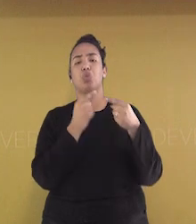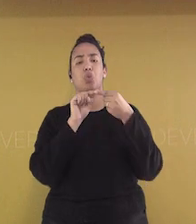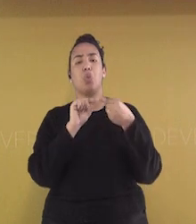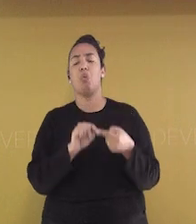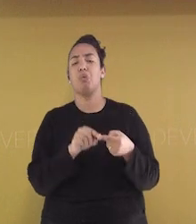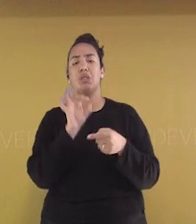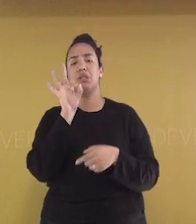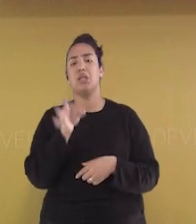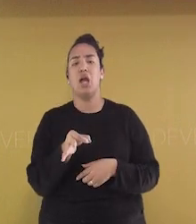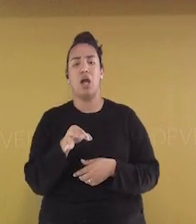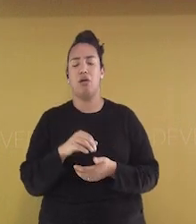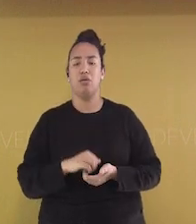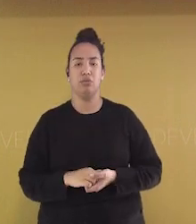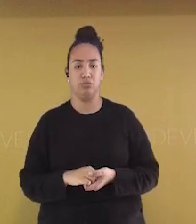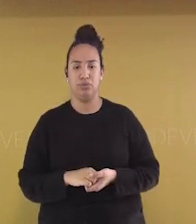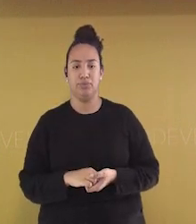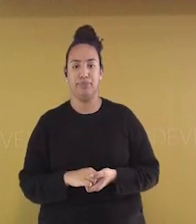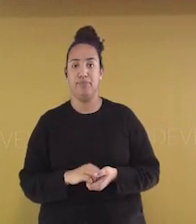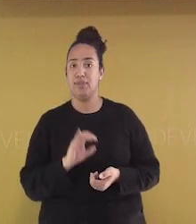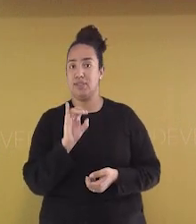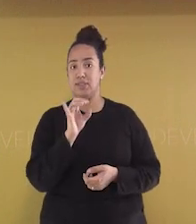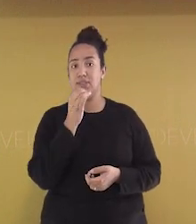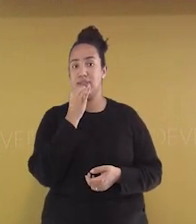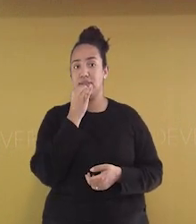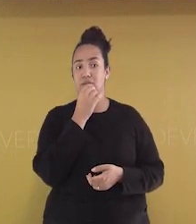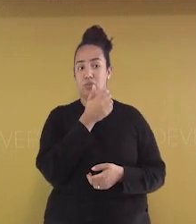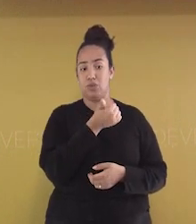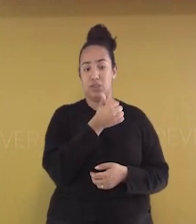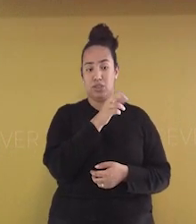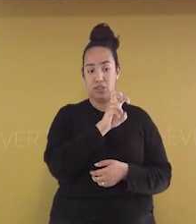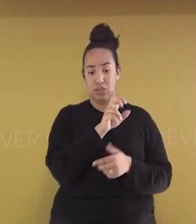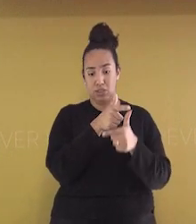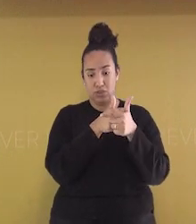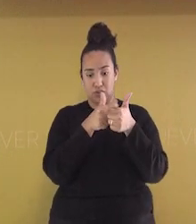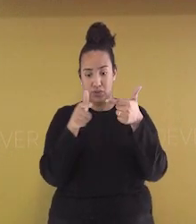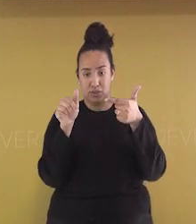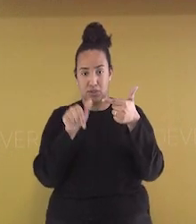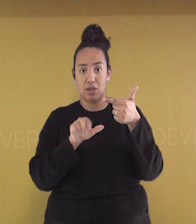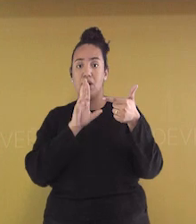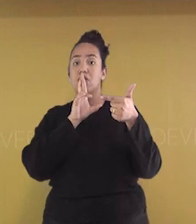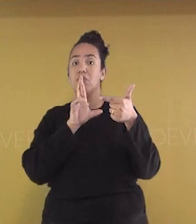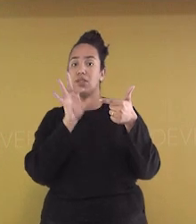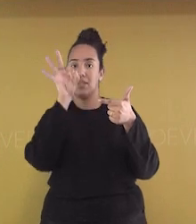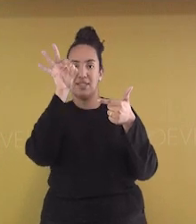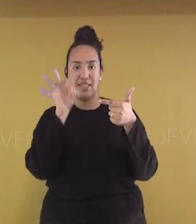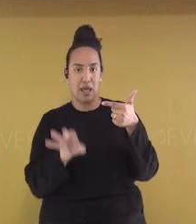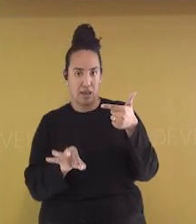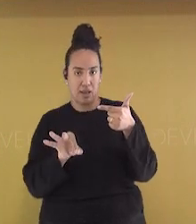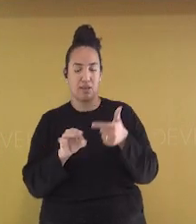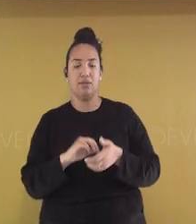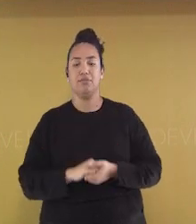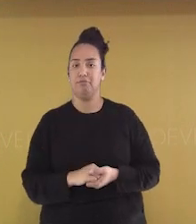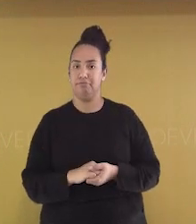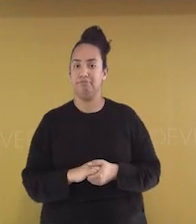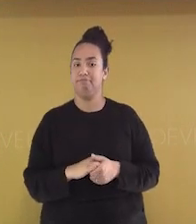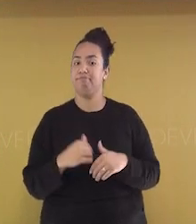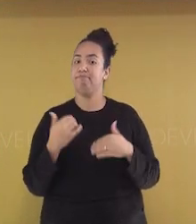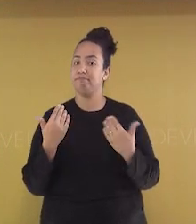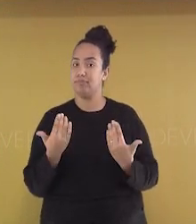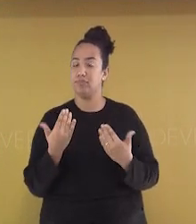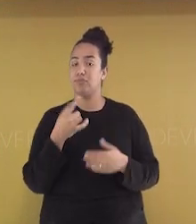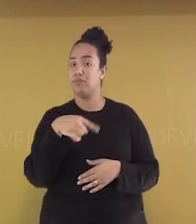números naturais menores que o 15, que se eu dividir o 15 por ele, resulta numa divisão